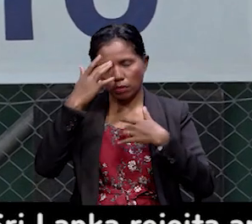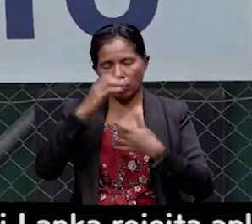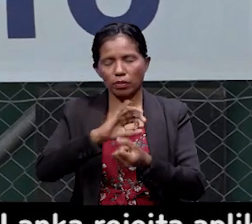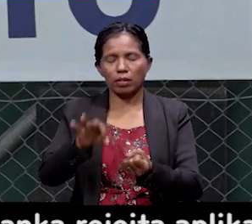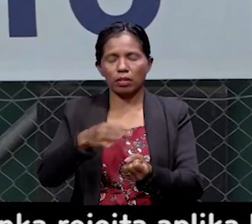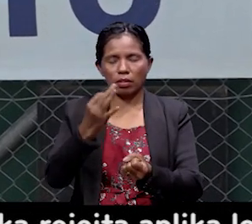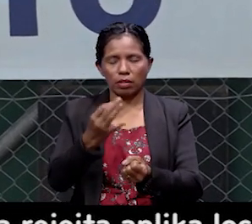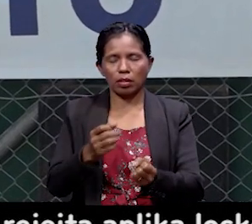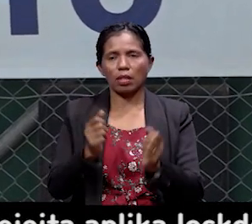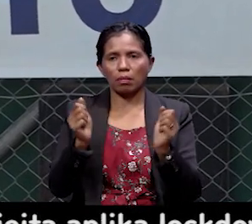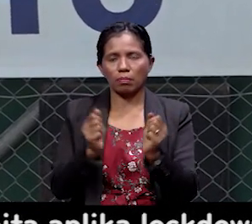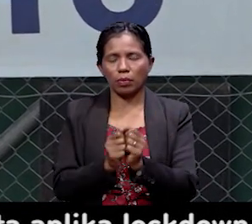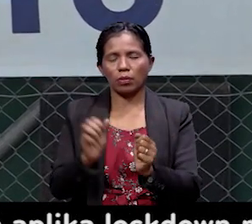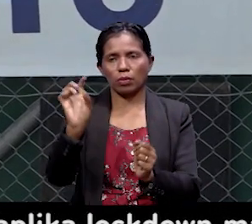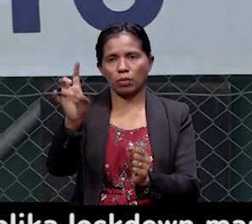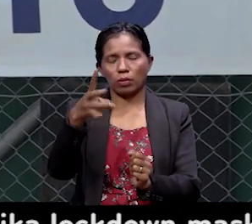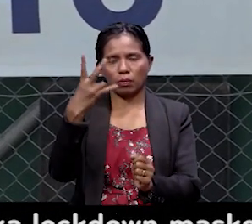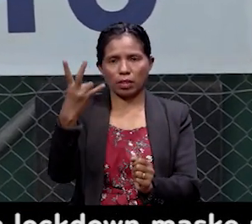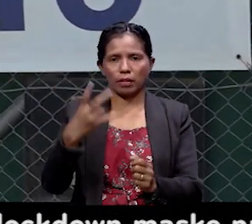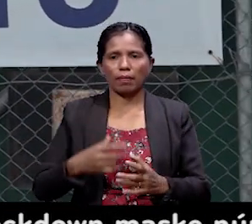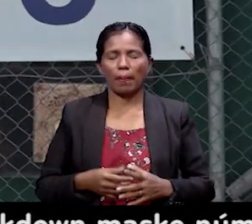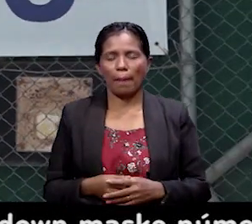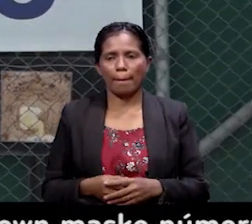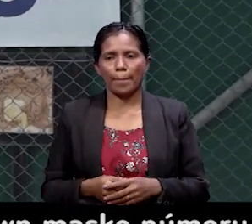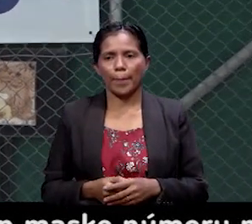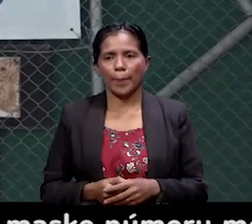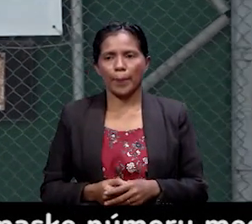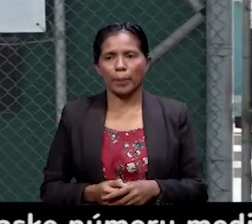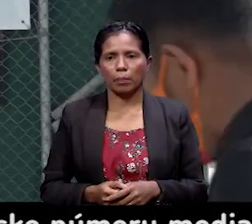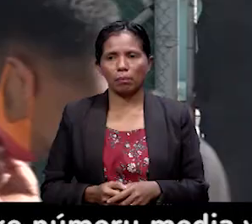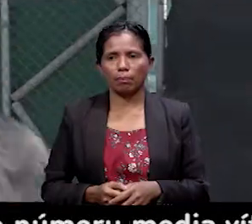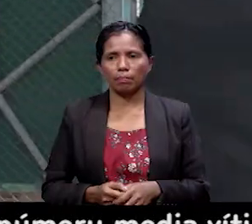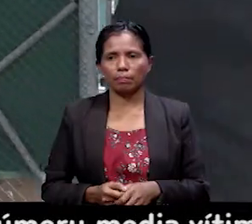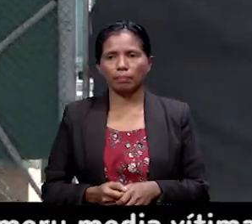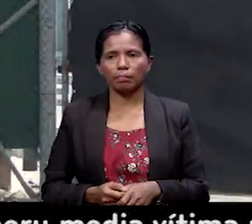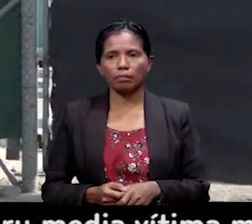delta hamutuk sanulo resing hitu. Efizenya Babo, Lamberto da Silva, Jemen.